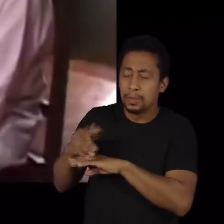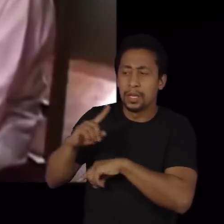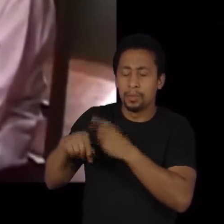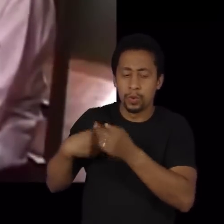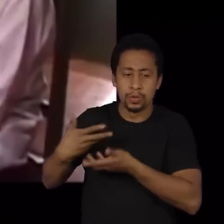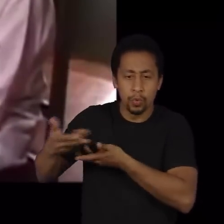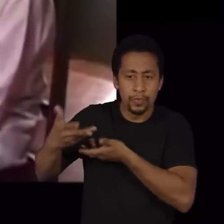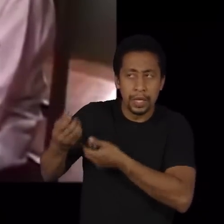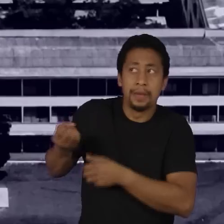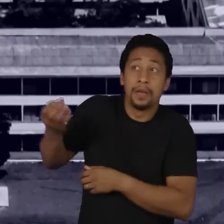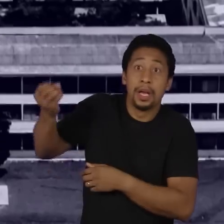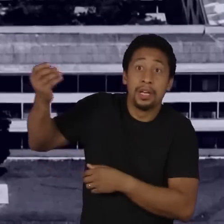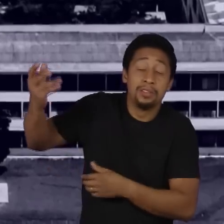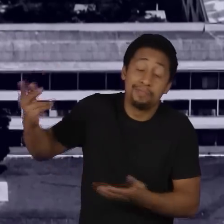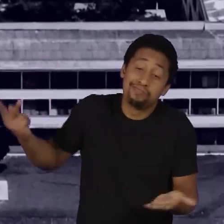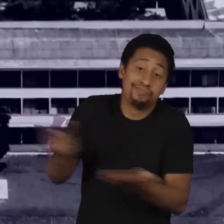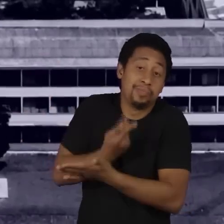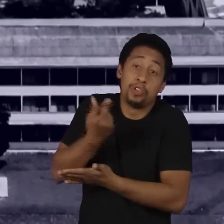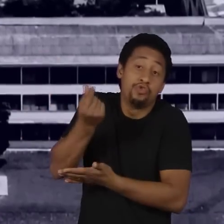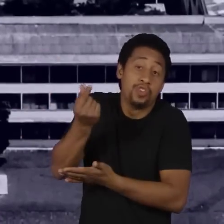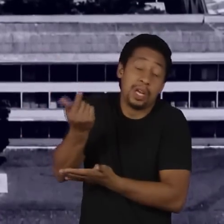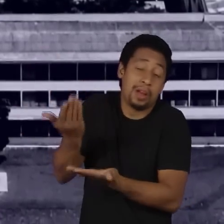ia virar hippie.